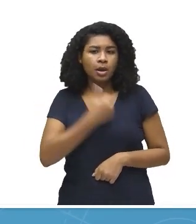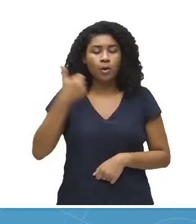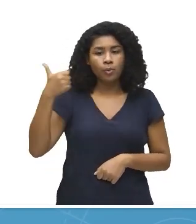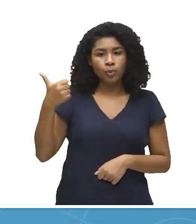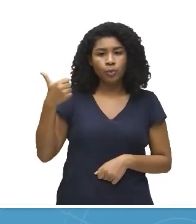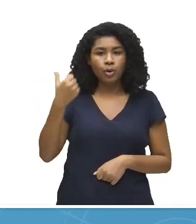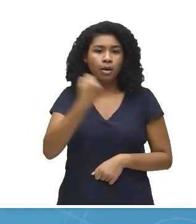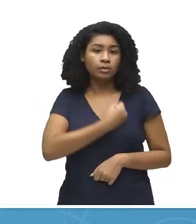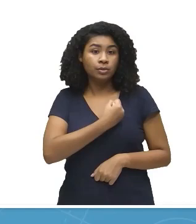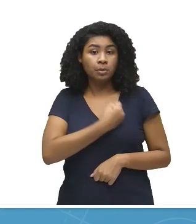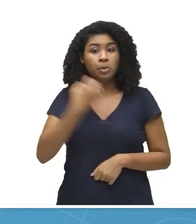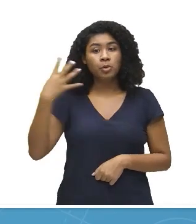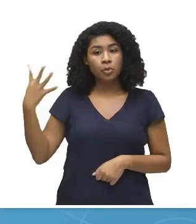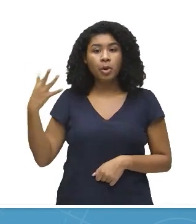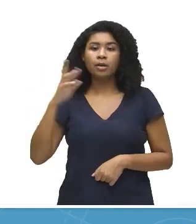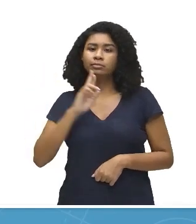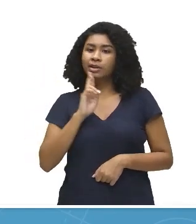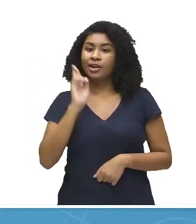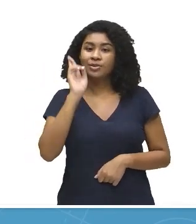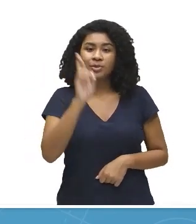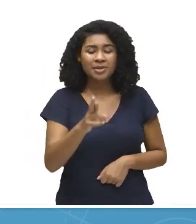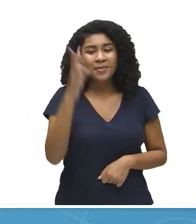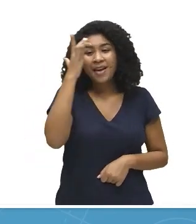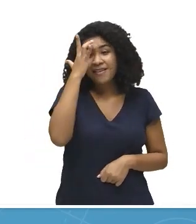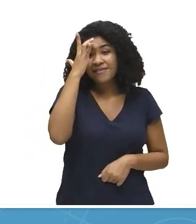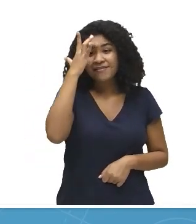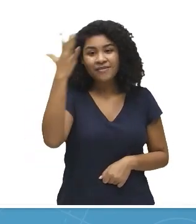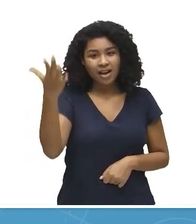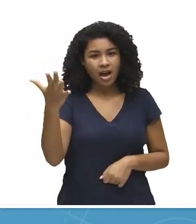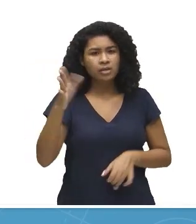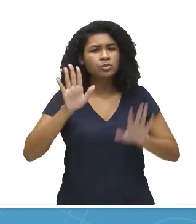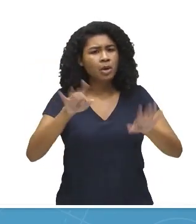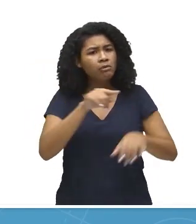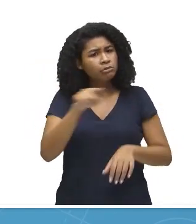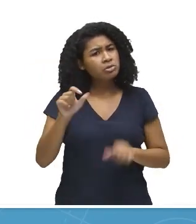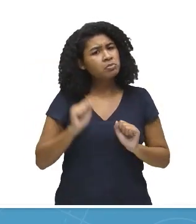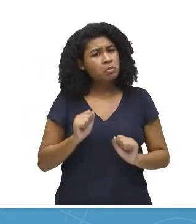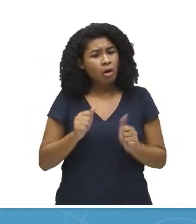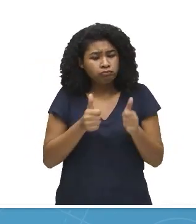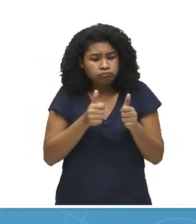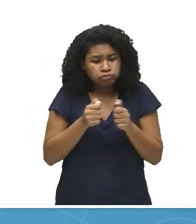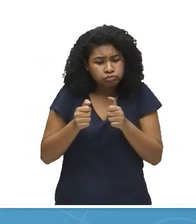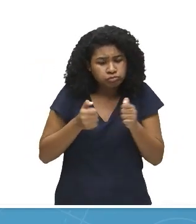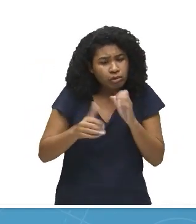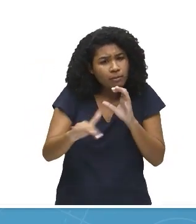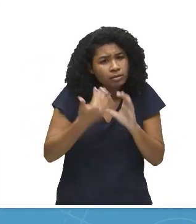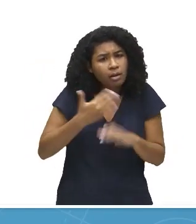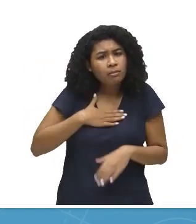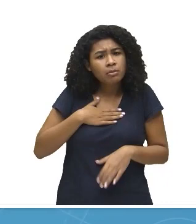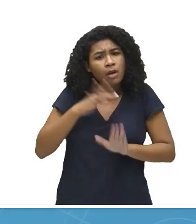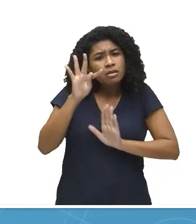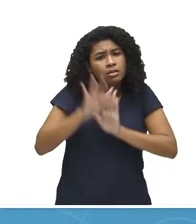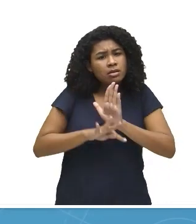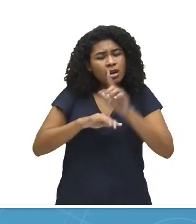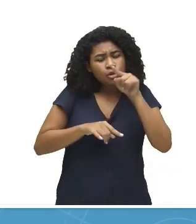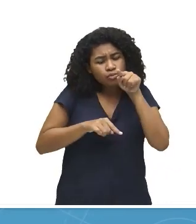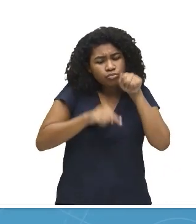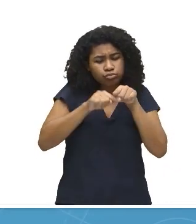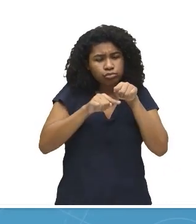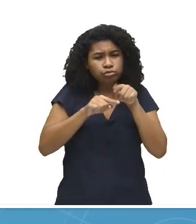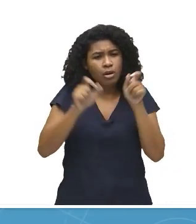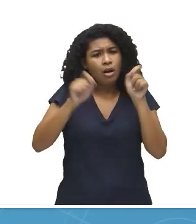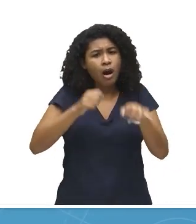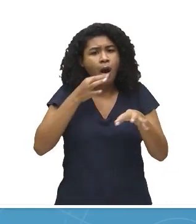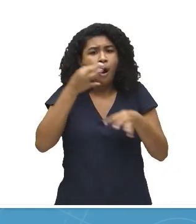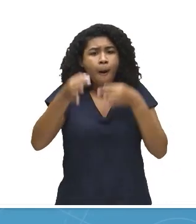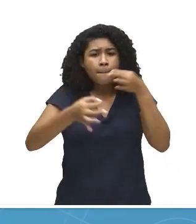mais fácil para você colocar a alternativa, mas você poderia também digitar aí um textinho rápido falando um pouco da segunda